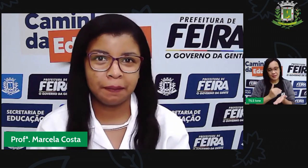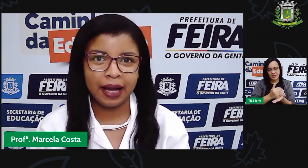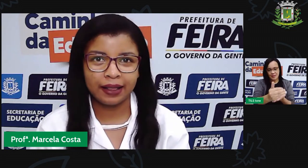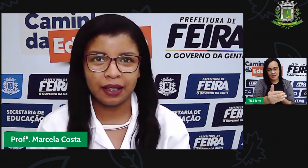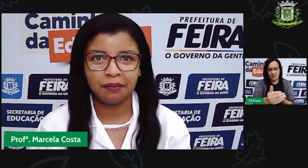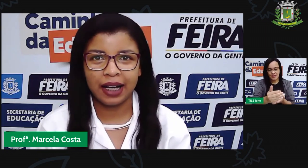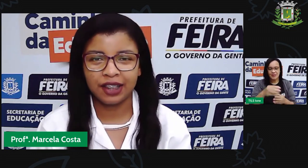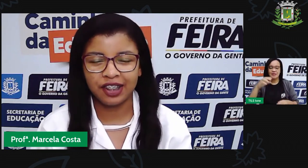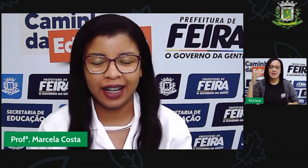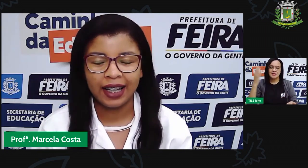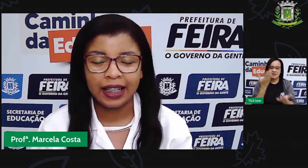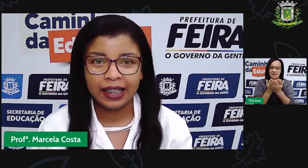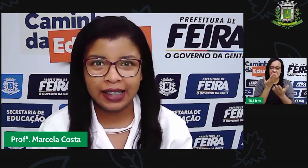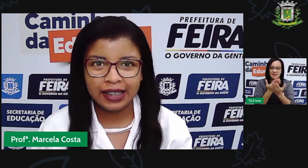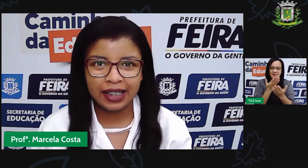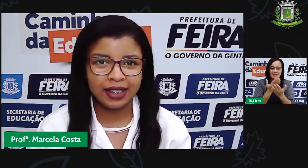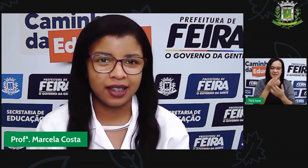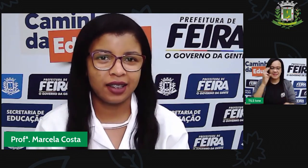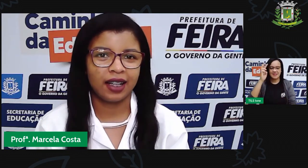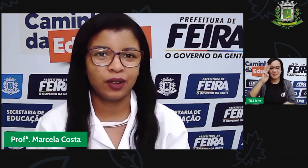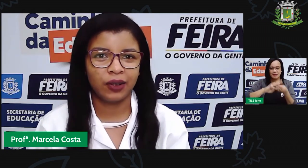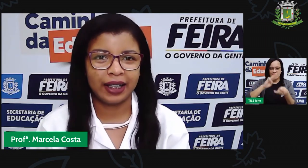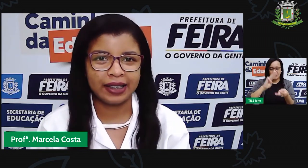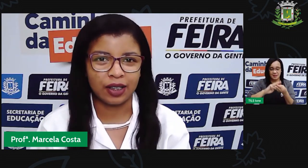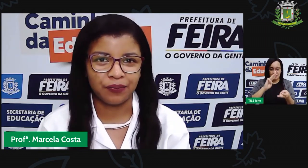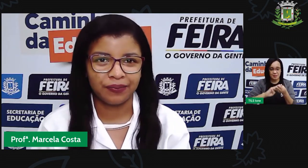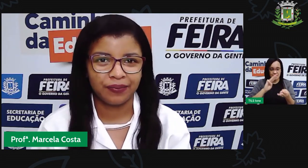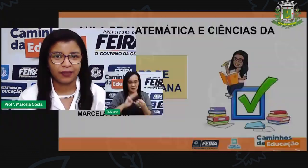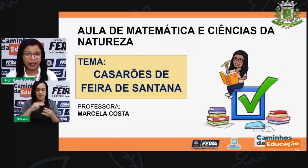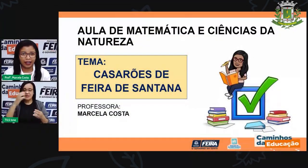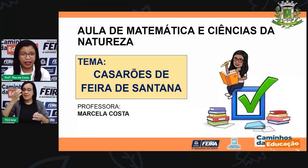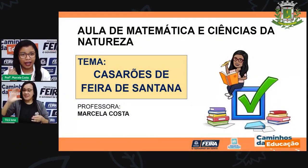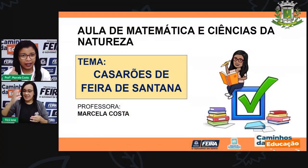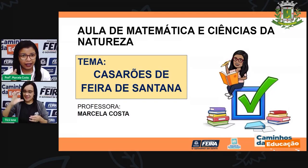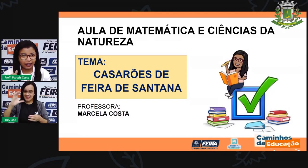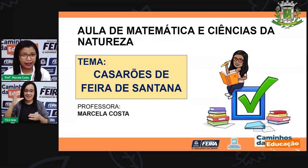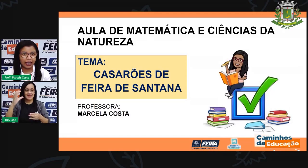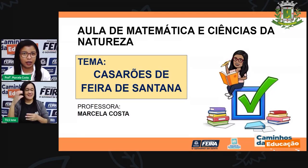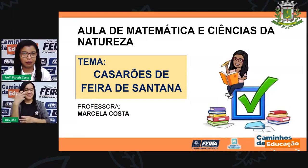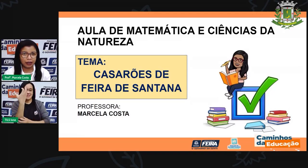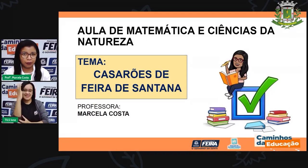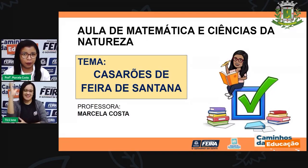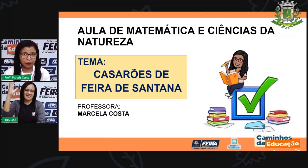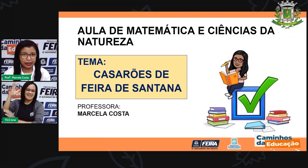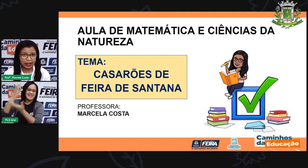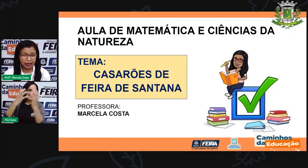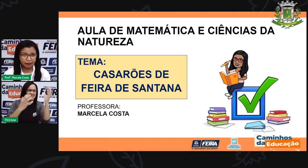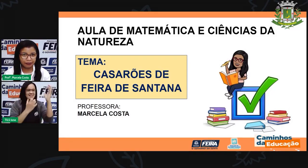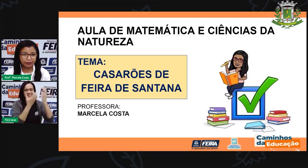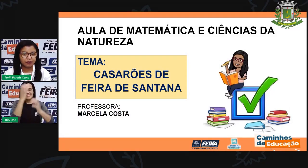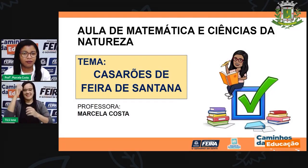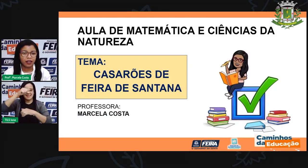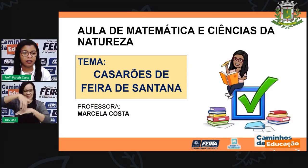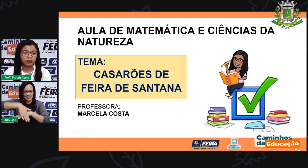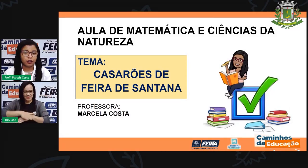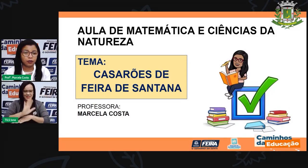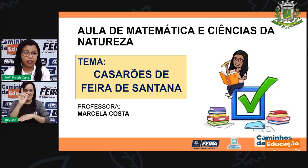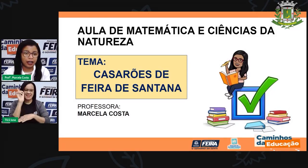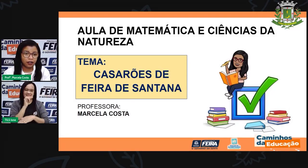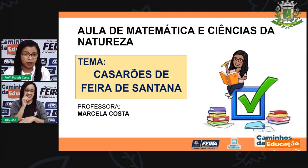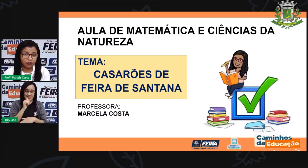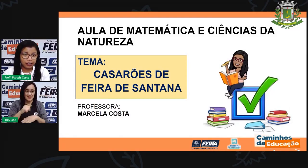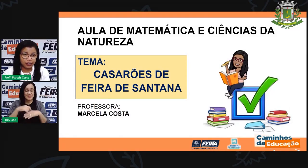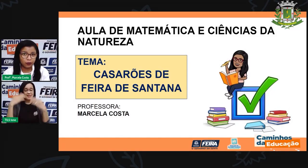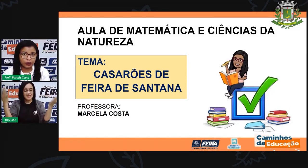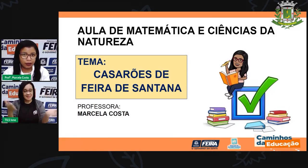de Matemática e Ciências da Natureza. E aí, está animada para começar? Vamos